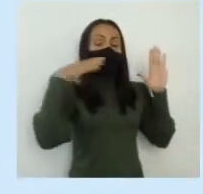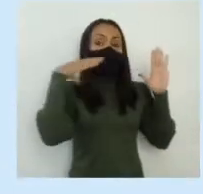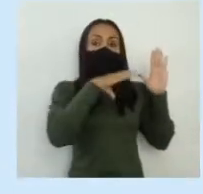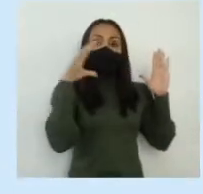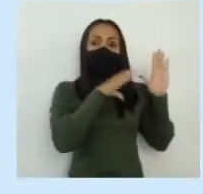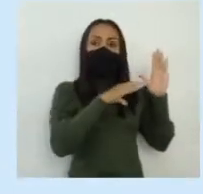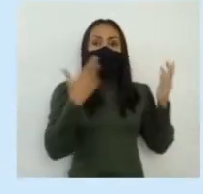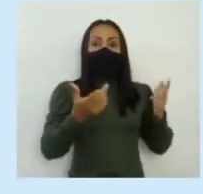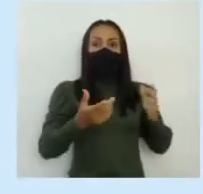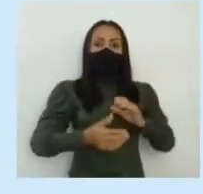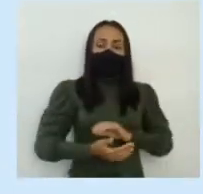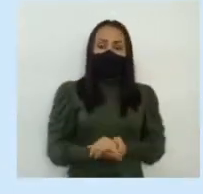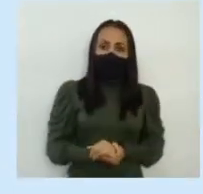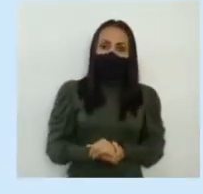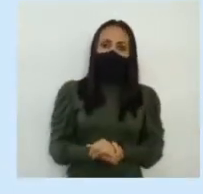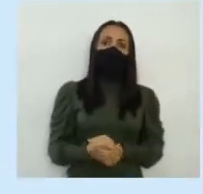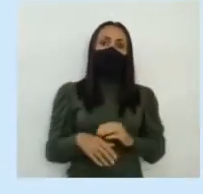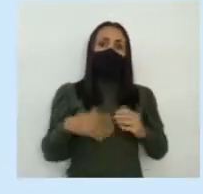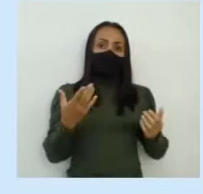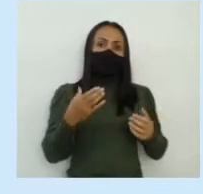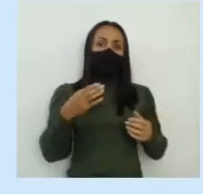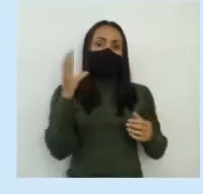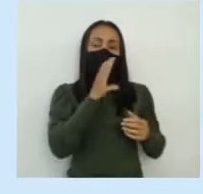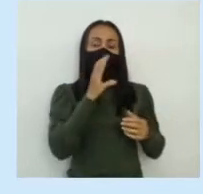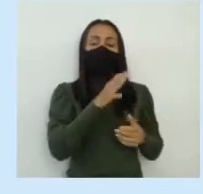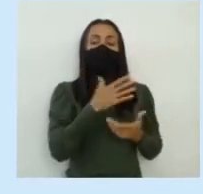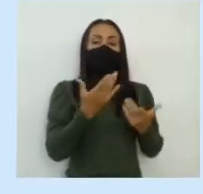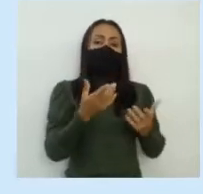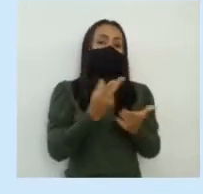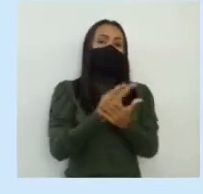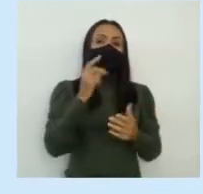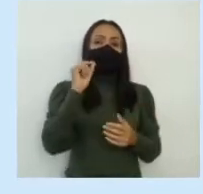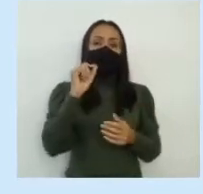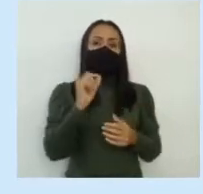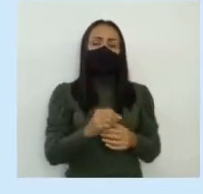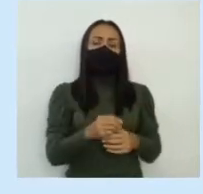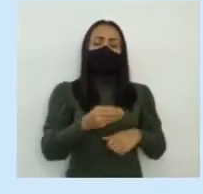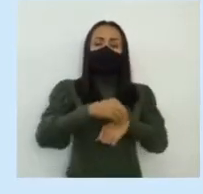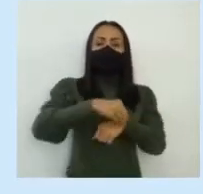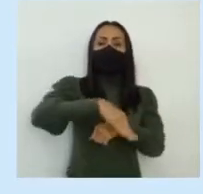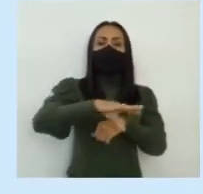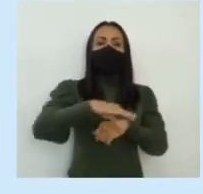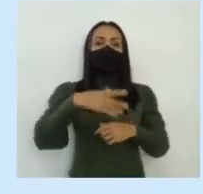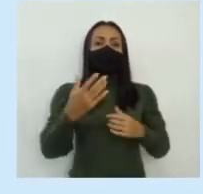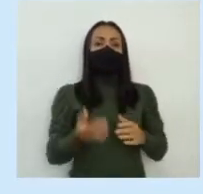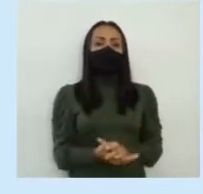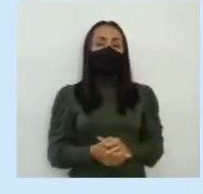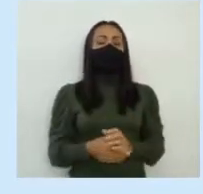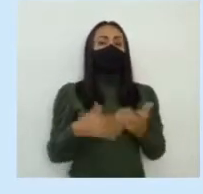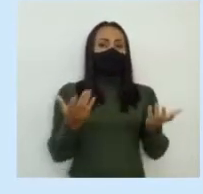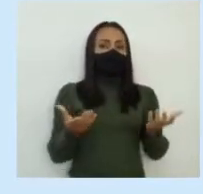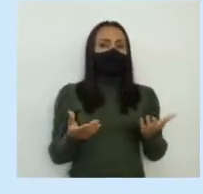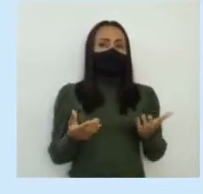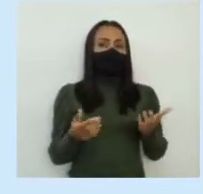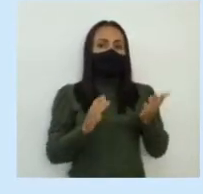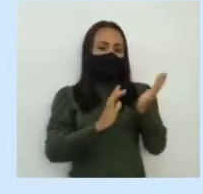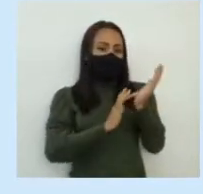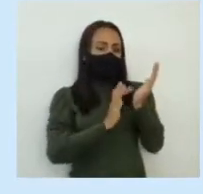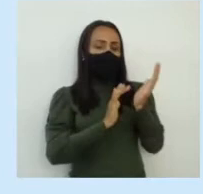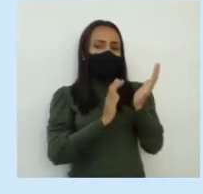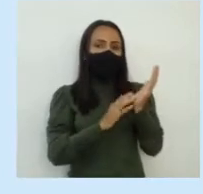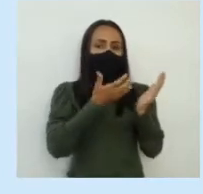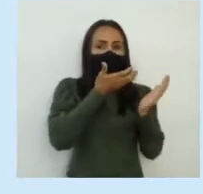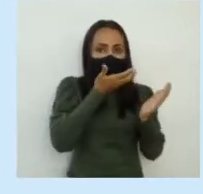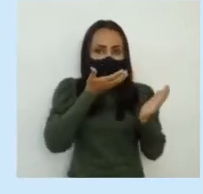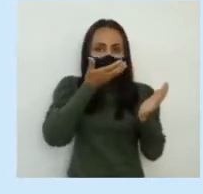não corre. Todo mundo aqui tem muitas demandas. Então, o que acontece? Chegou uma mensagem, eu nem escuto o áudio todo. Eu coloco ali